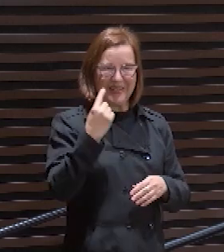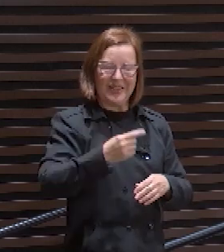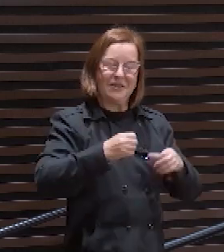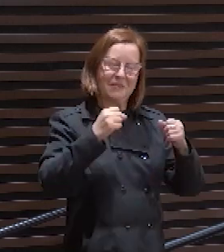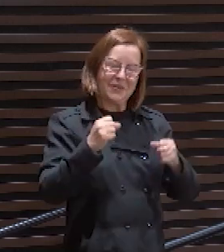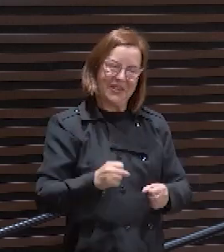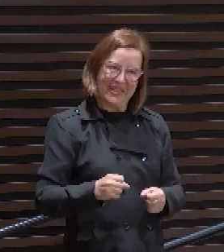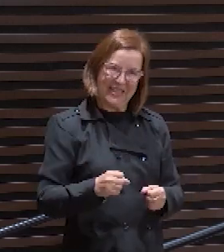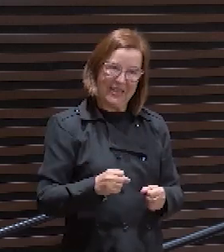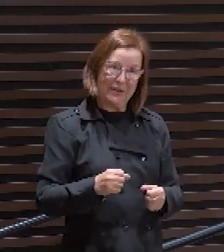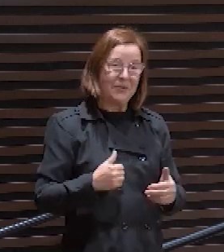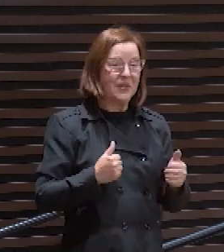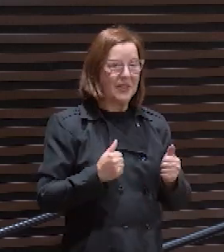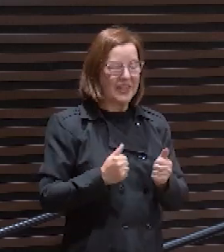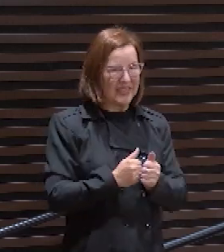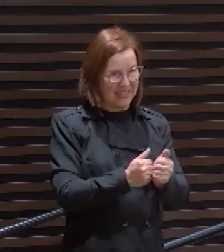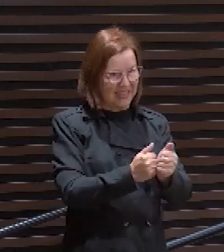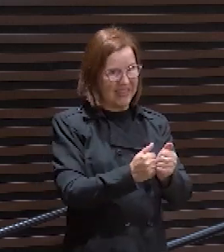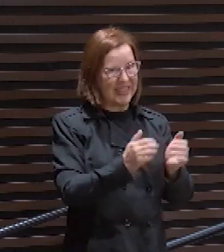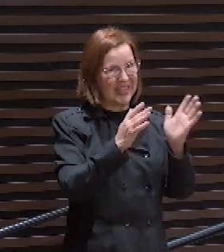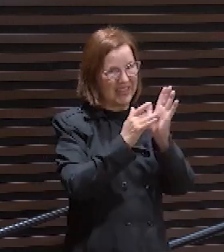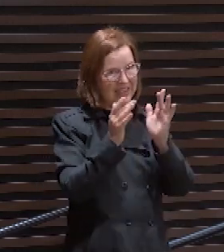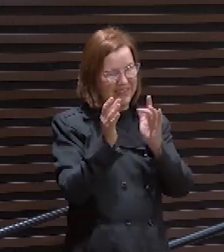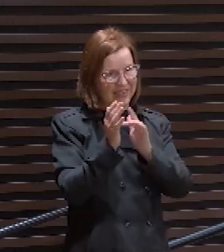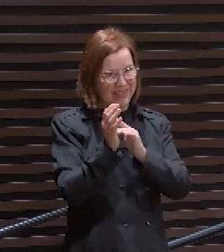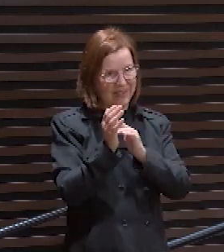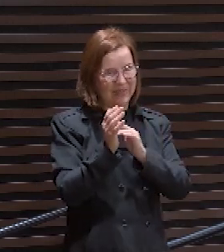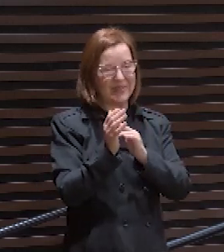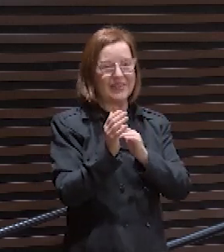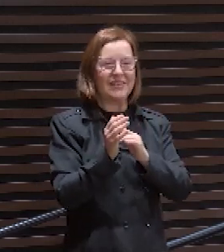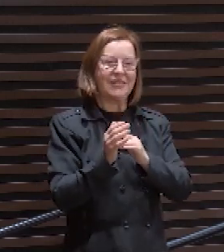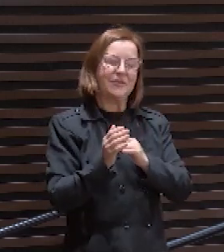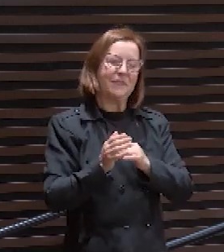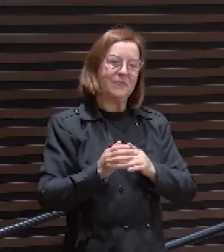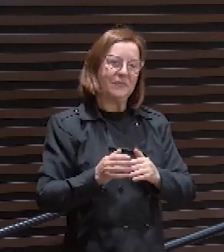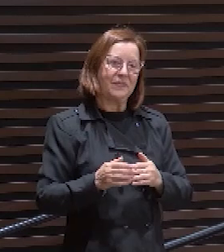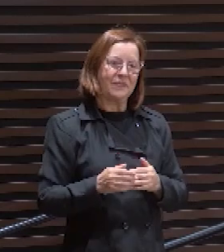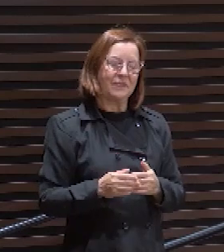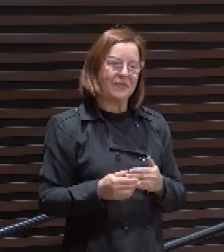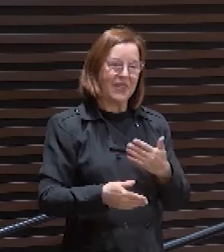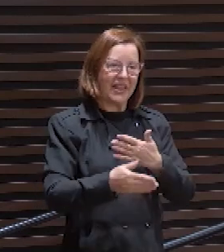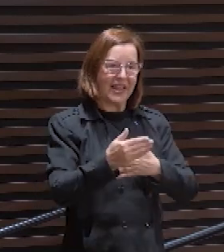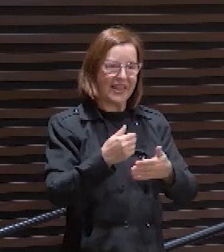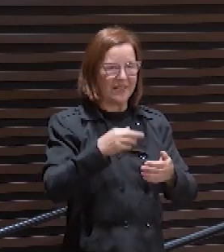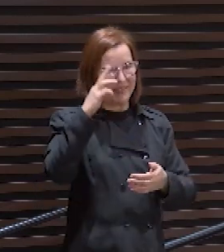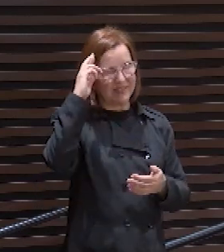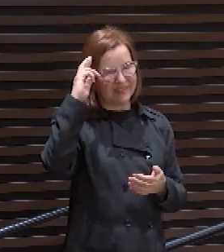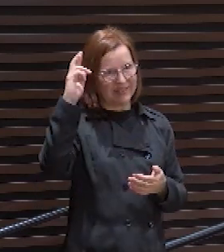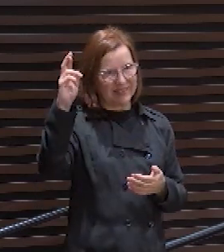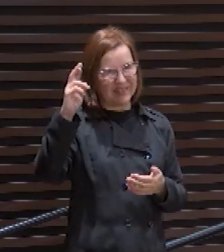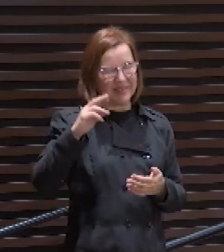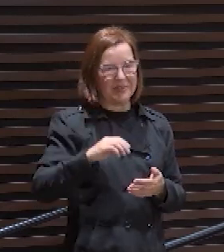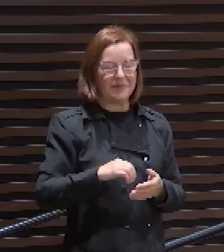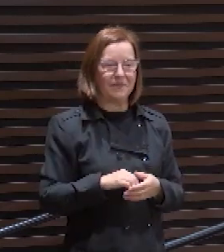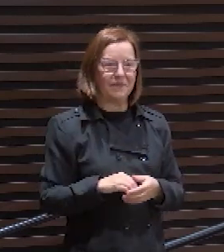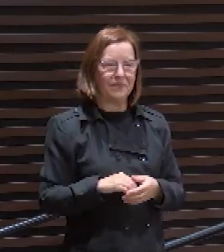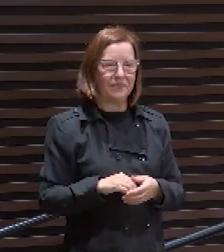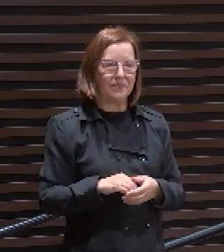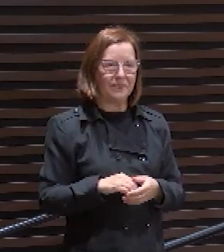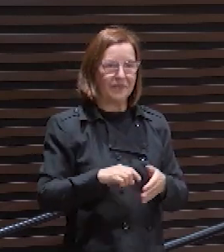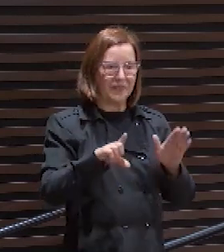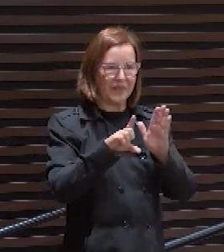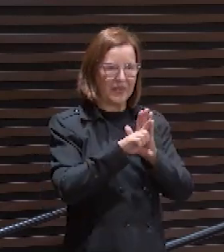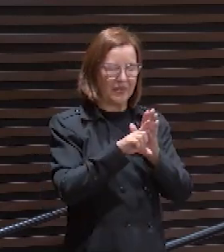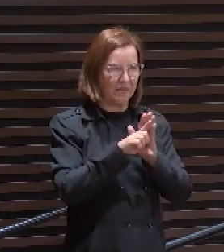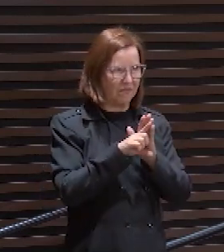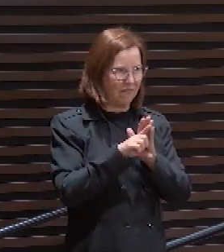Evangelho. Não é por nós, é pelo Senhor e através do Senhor. E continuando, irmãos, além da